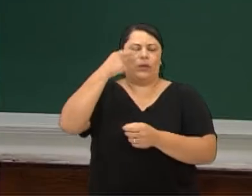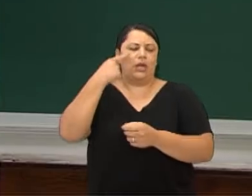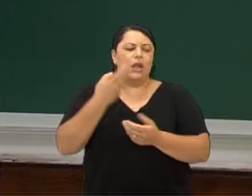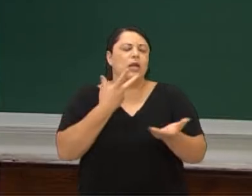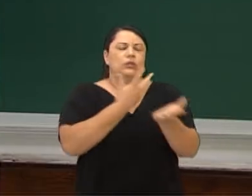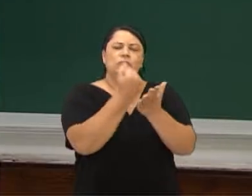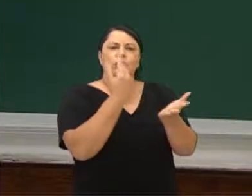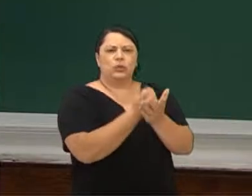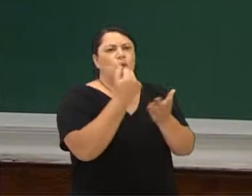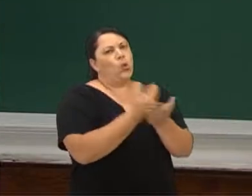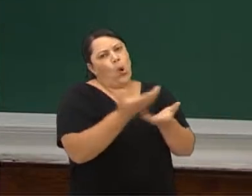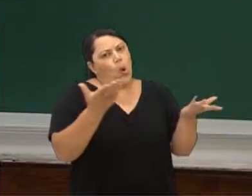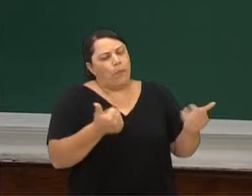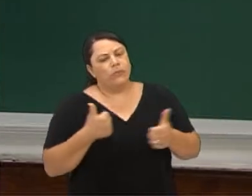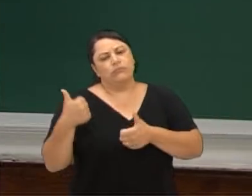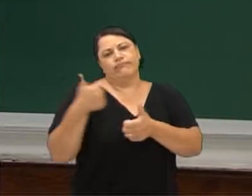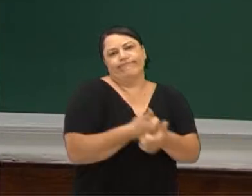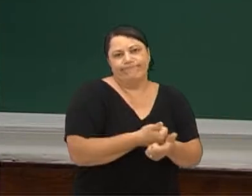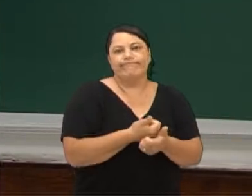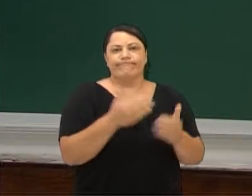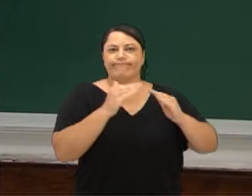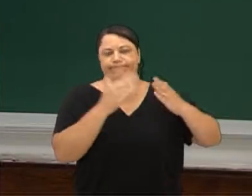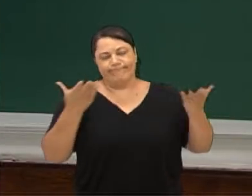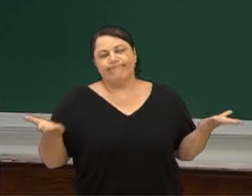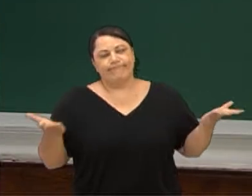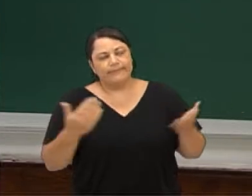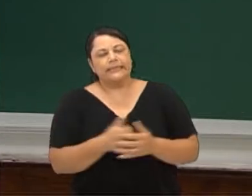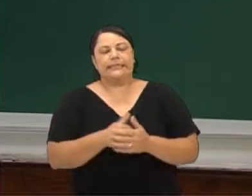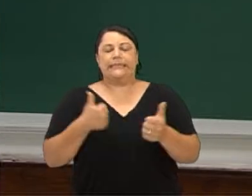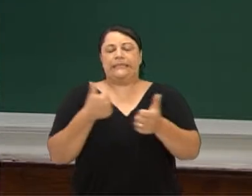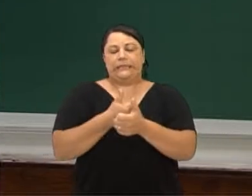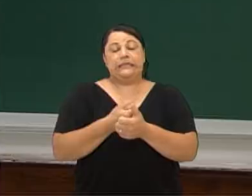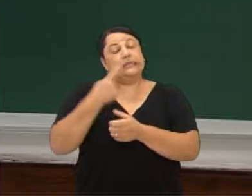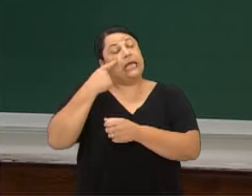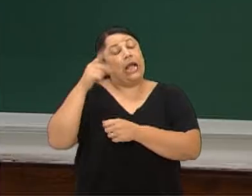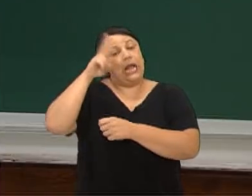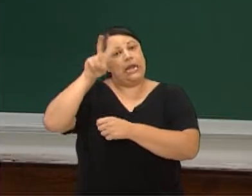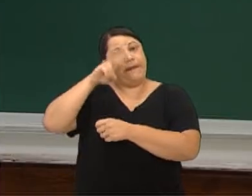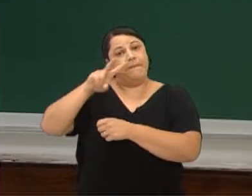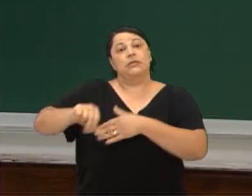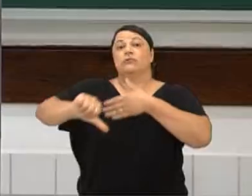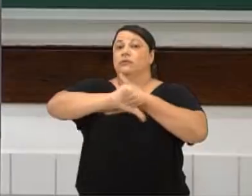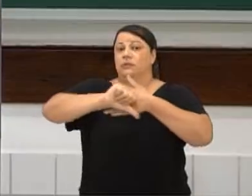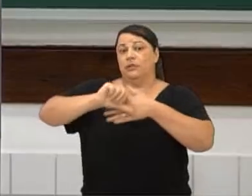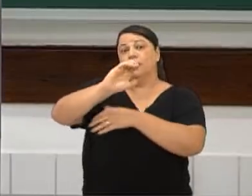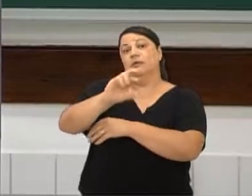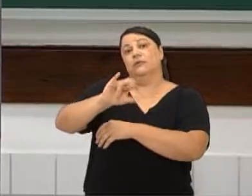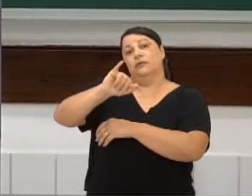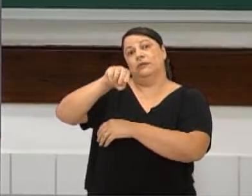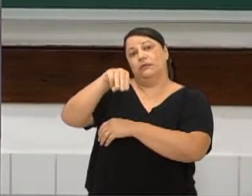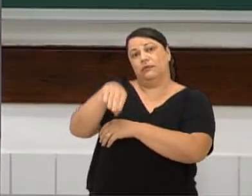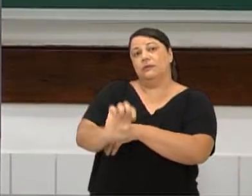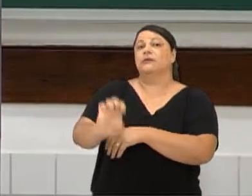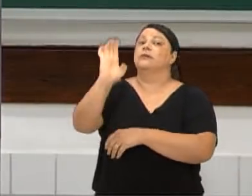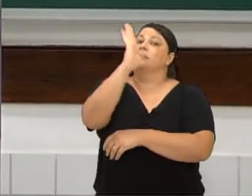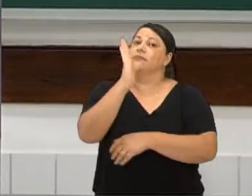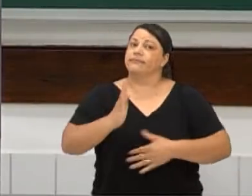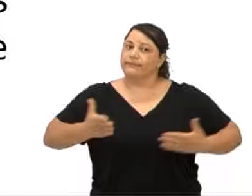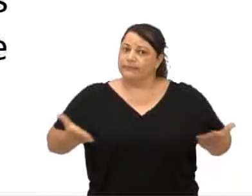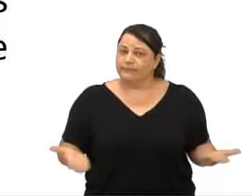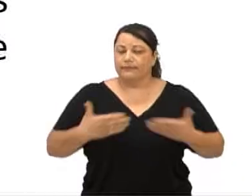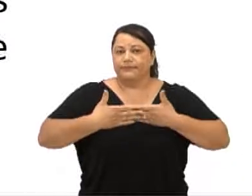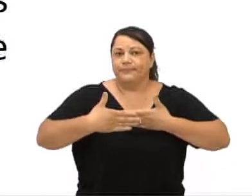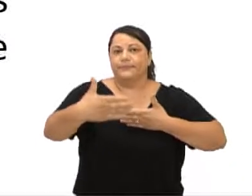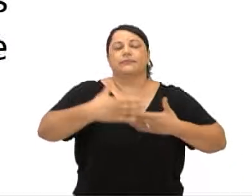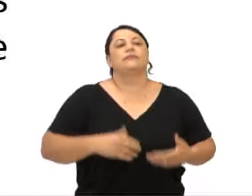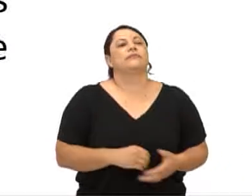estivesse geralmente mais próximo. Lembrando, isso é crime no Brasil, ok? Vamos em frente?